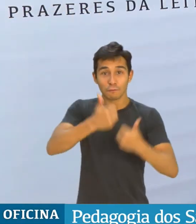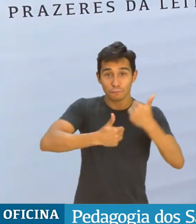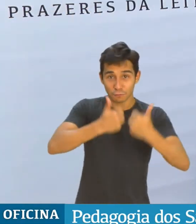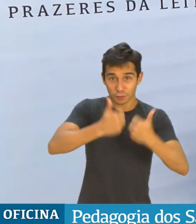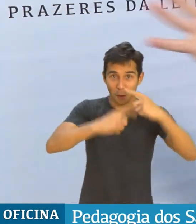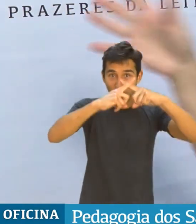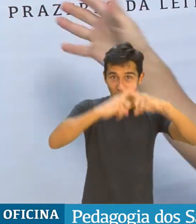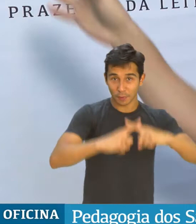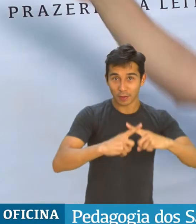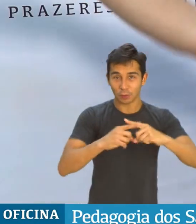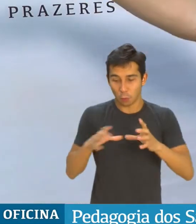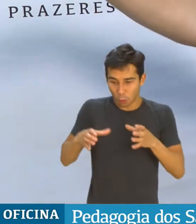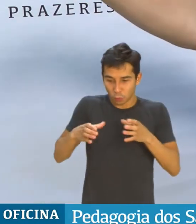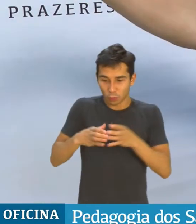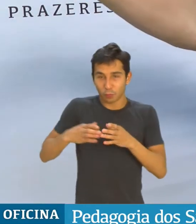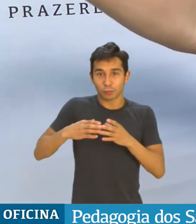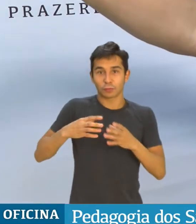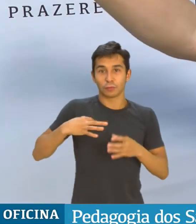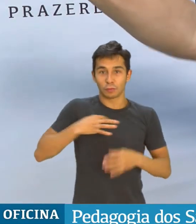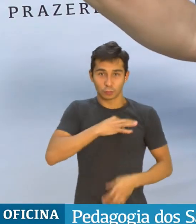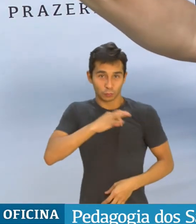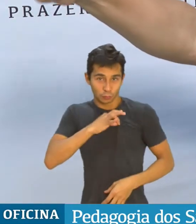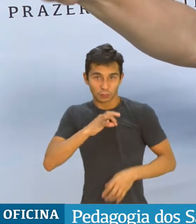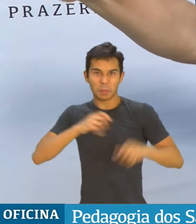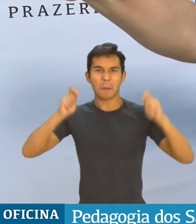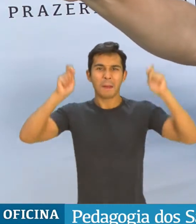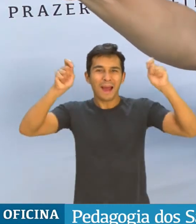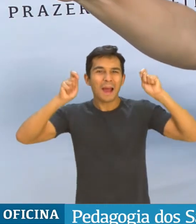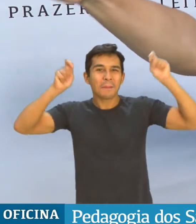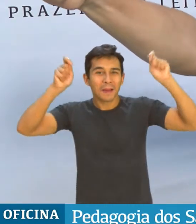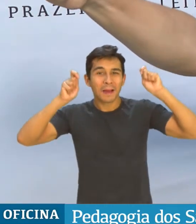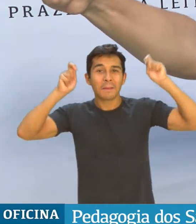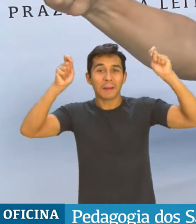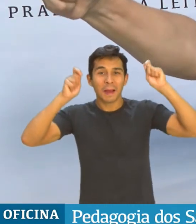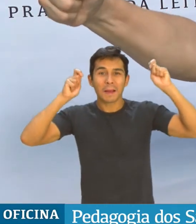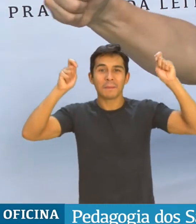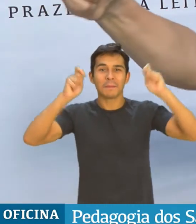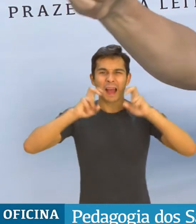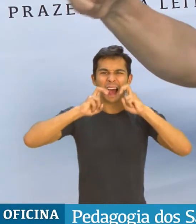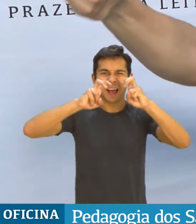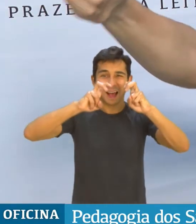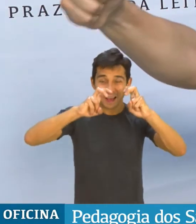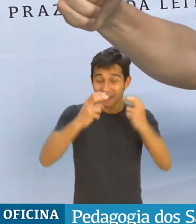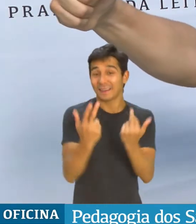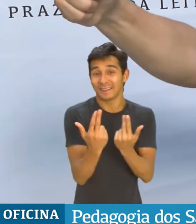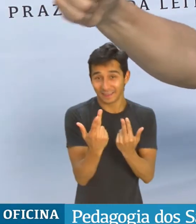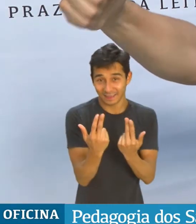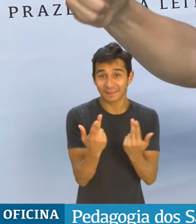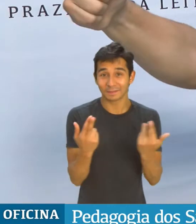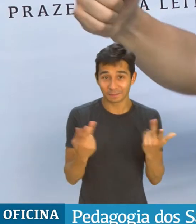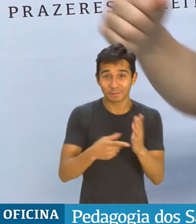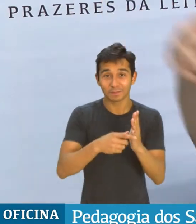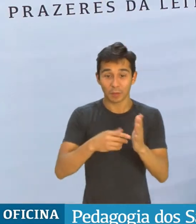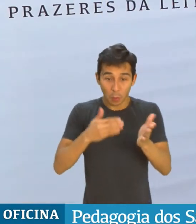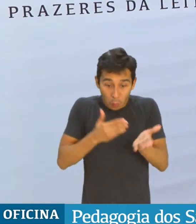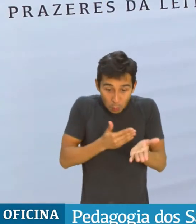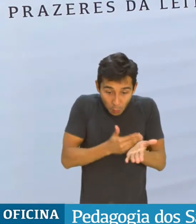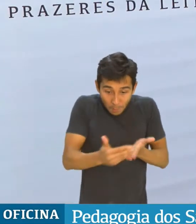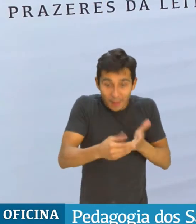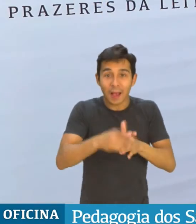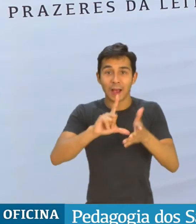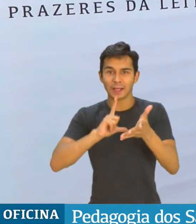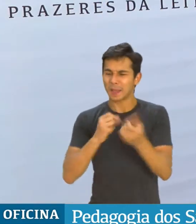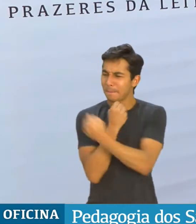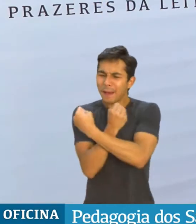final do campeonato, que todo mundo se abraça, e aí tem aquele grito de guerra para aquecer, né, para agitar.